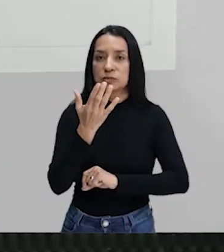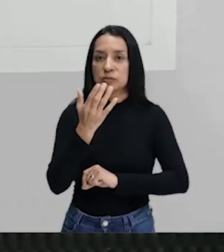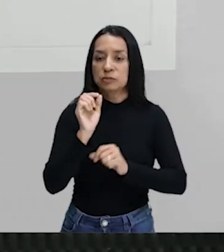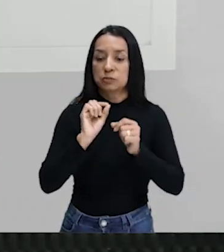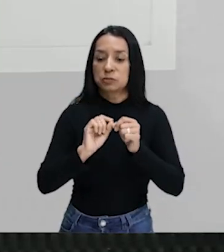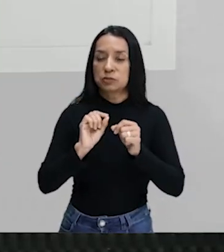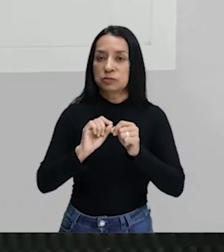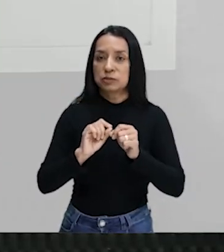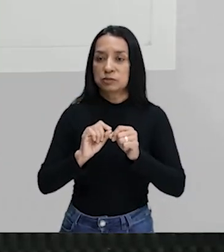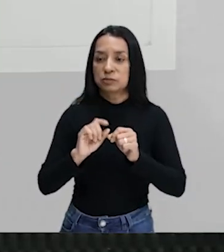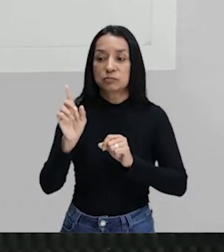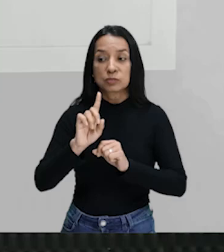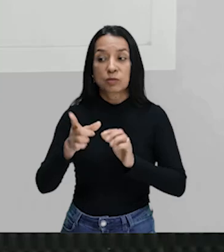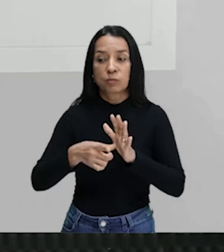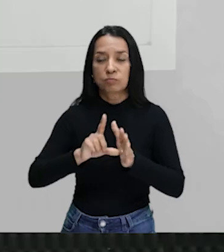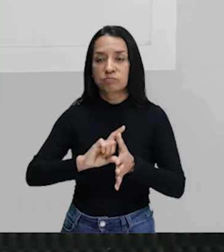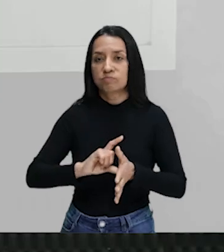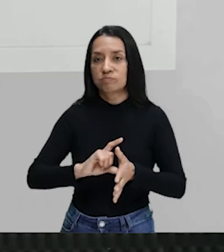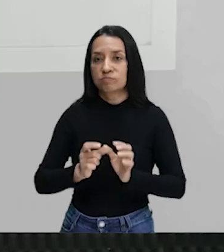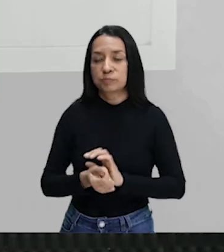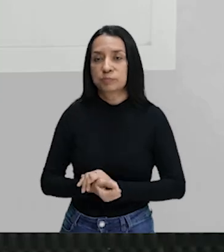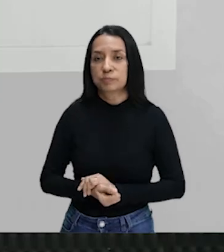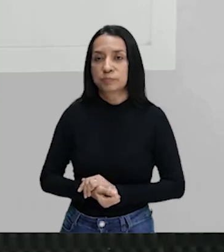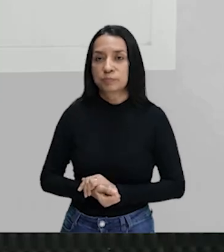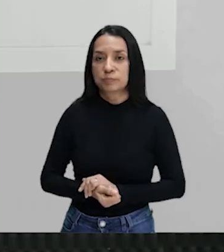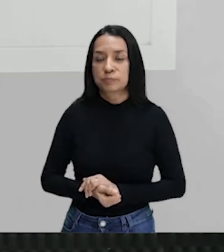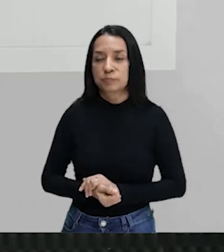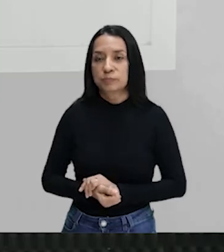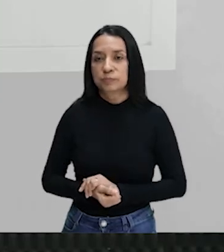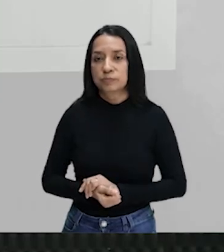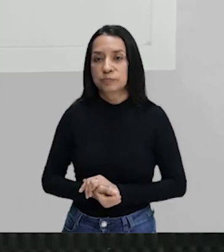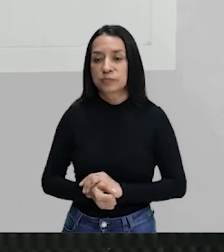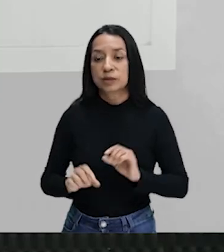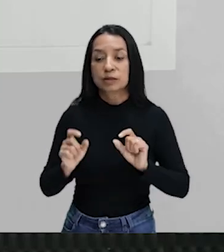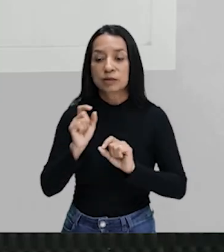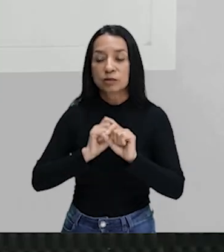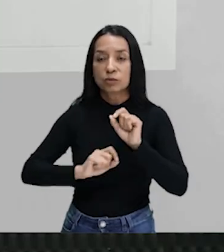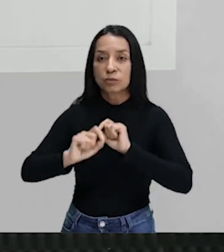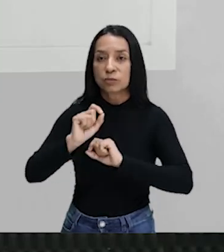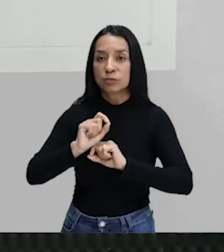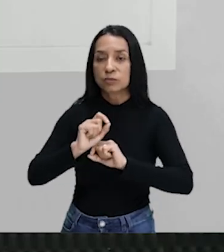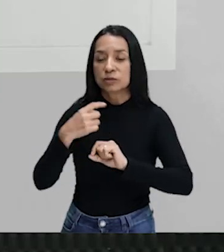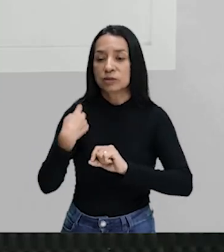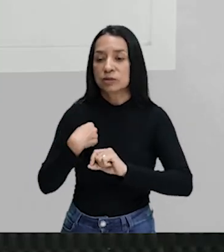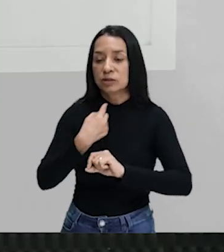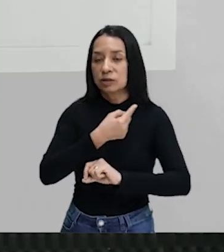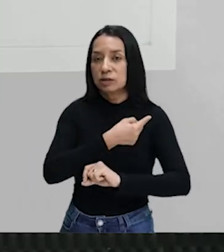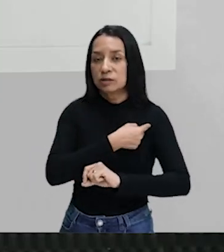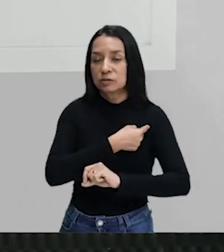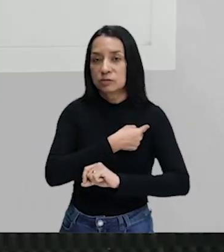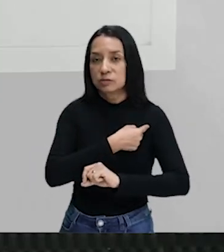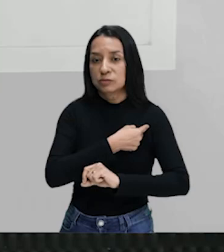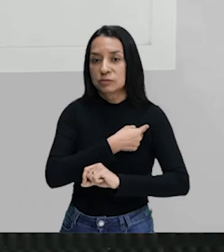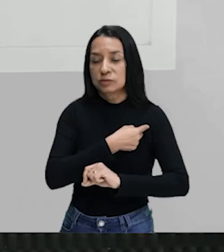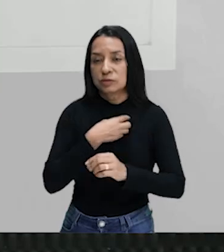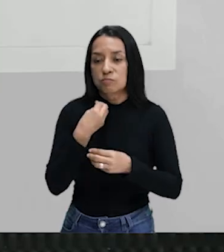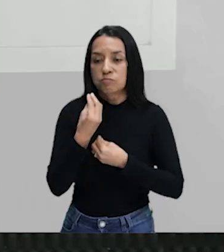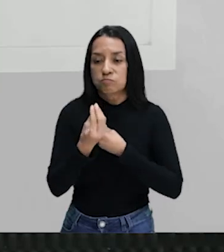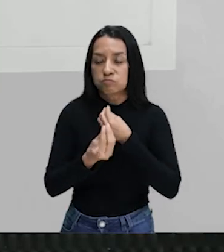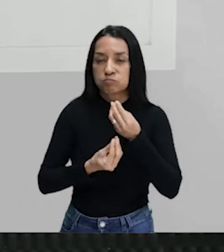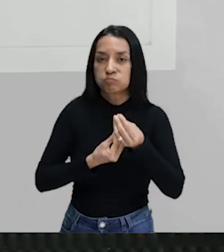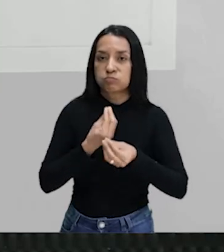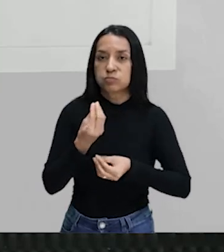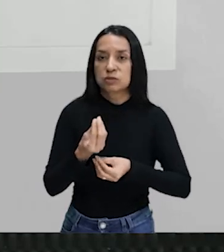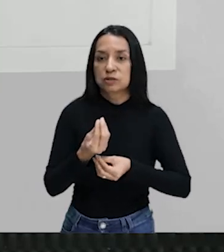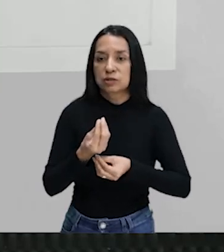antes da nossa tomada de decisão. Tá? Então é aquilo que a nossa condição